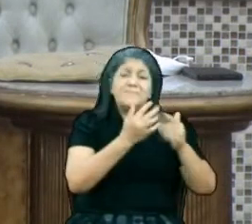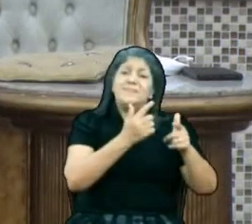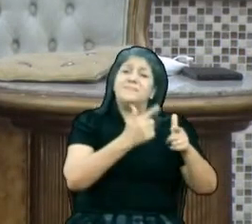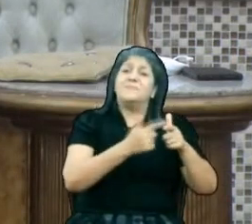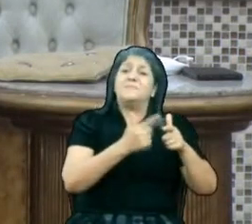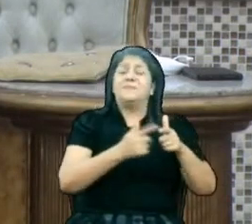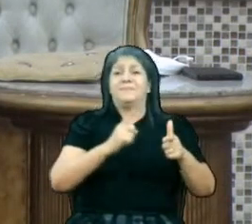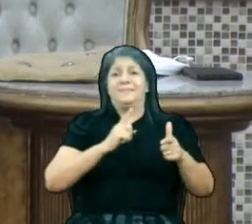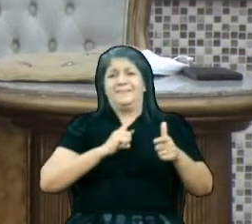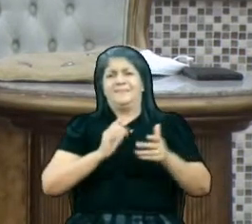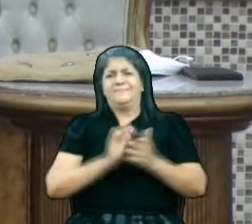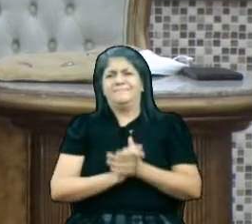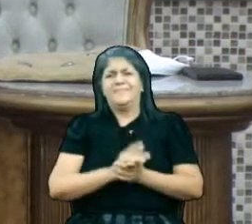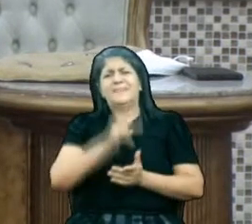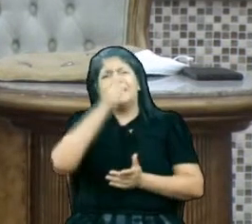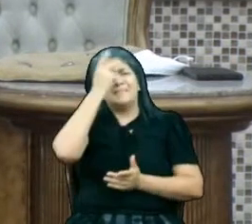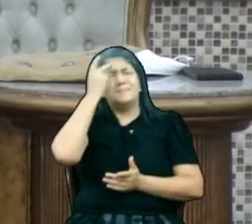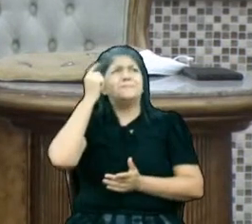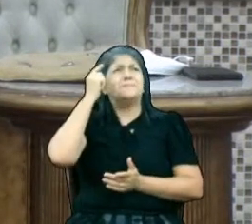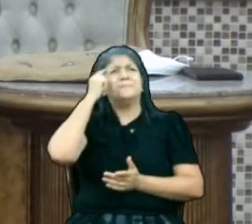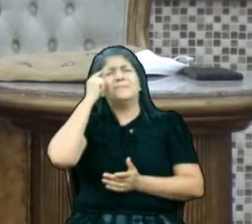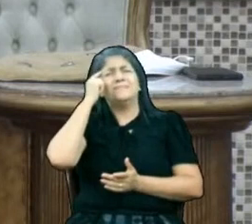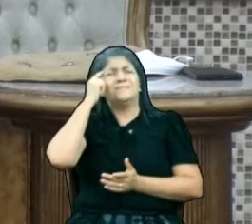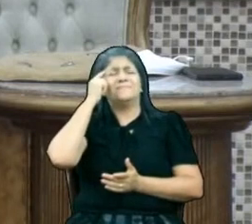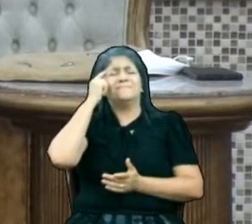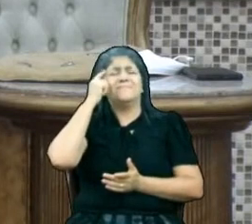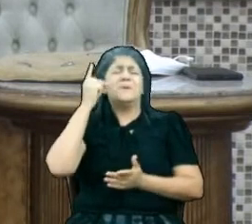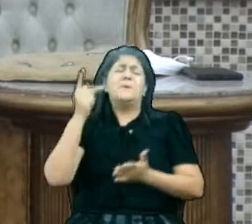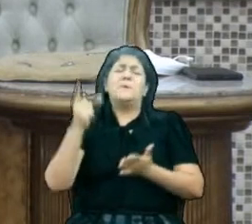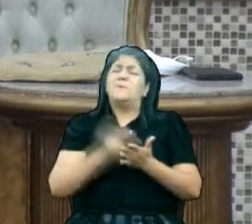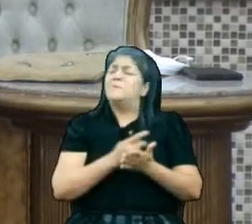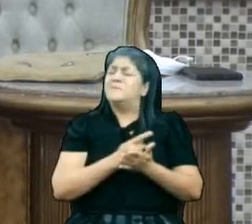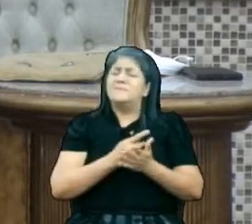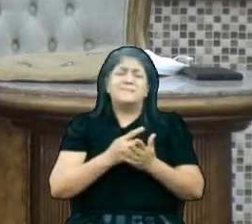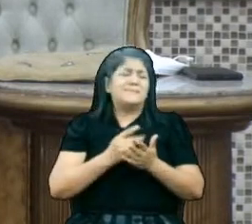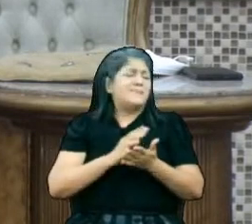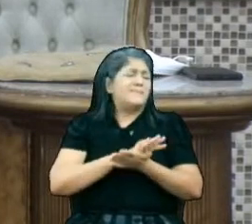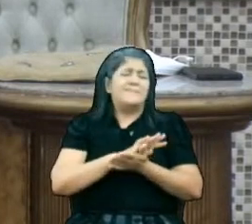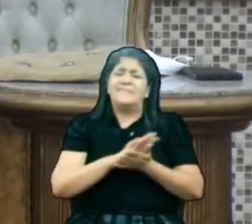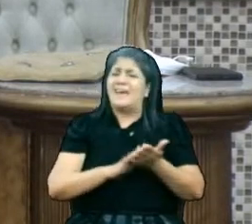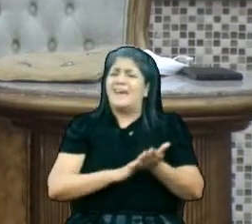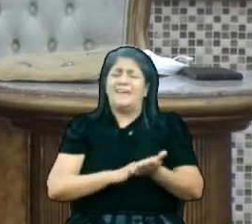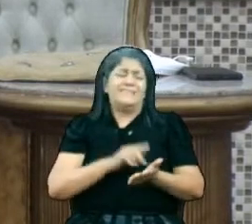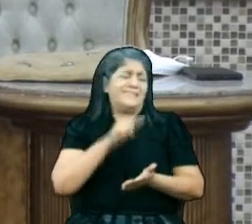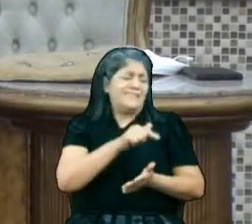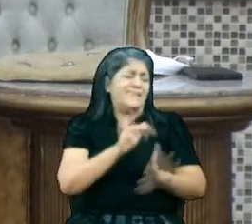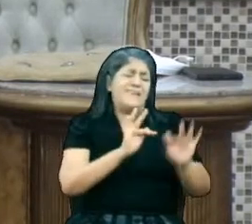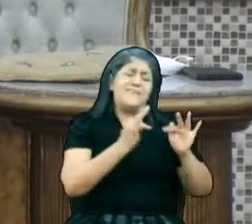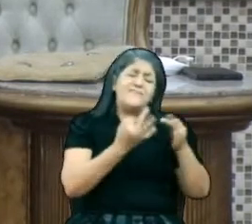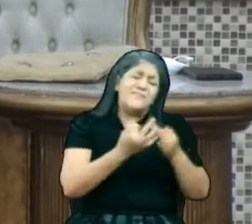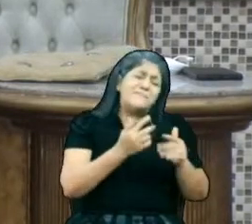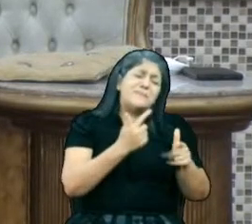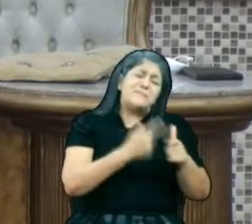jeito sim Tem jeito sim palavra de Deus Ela traz luz